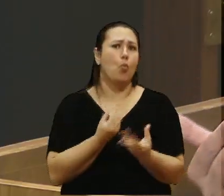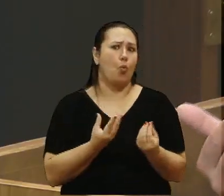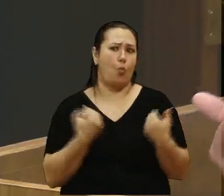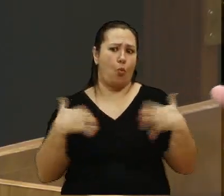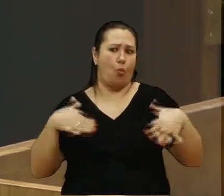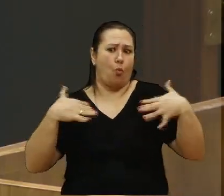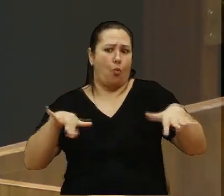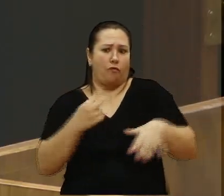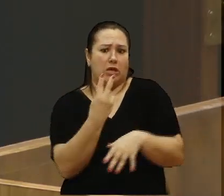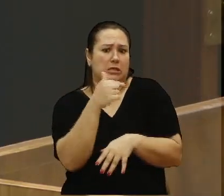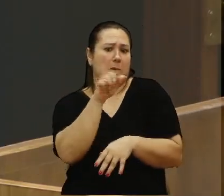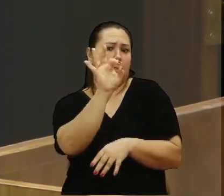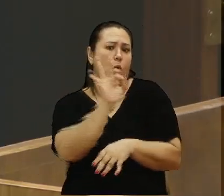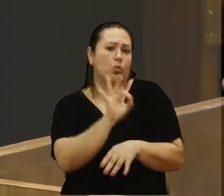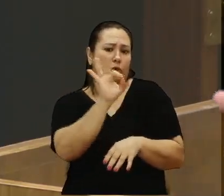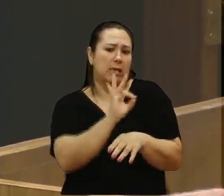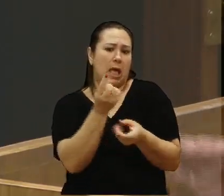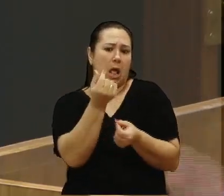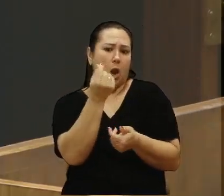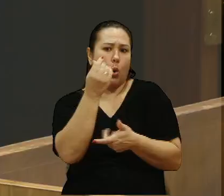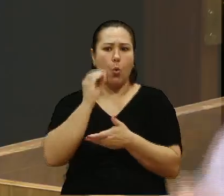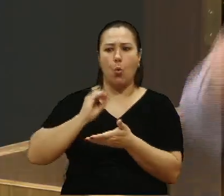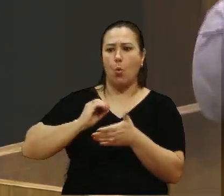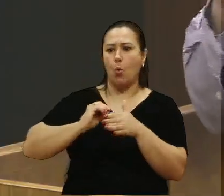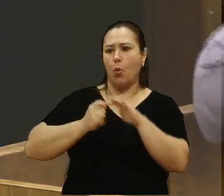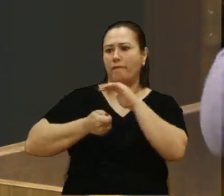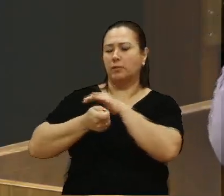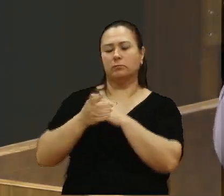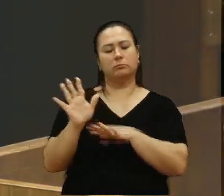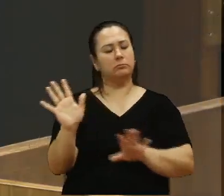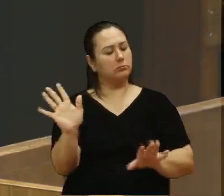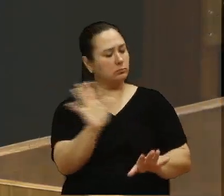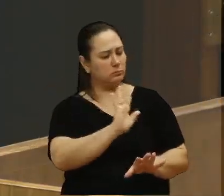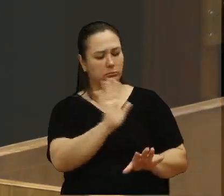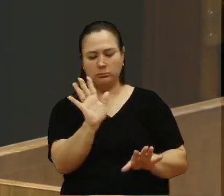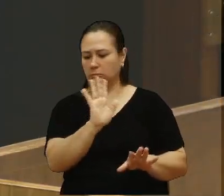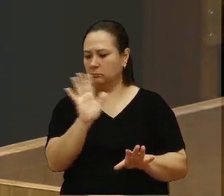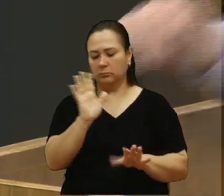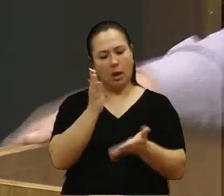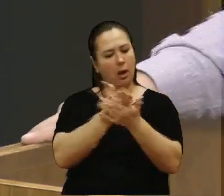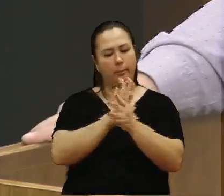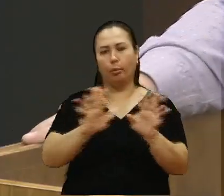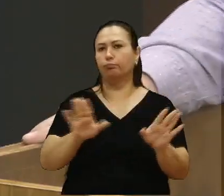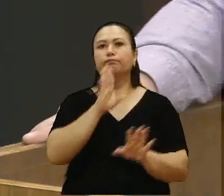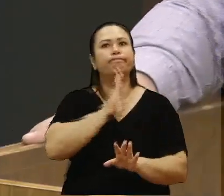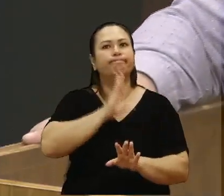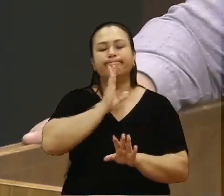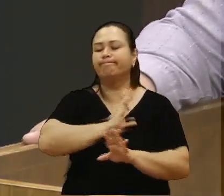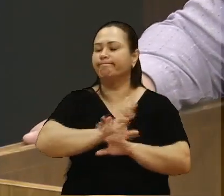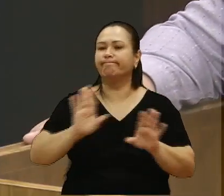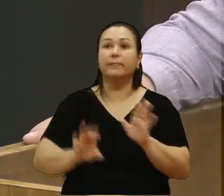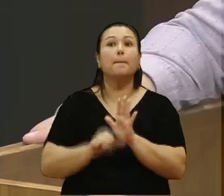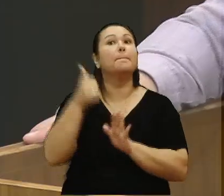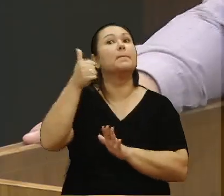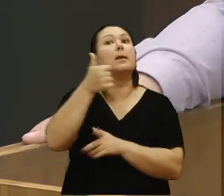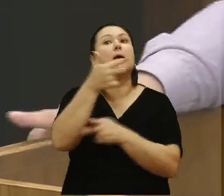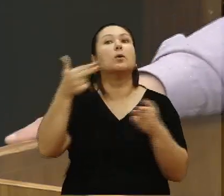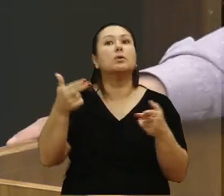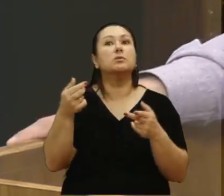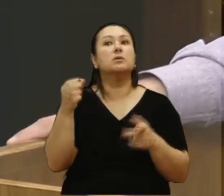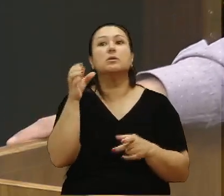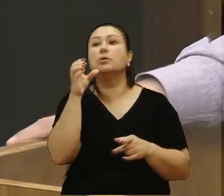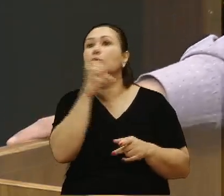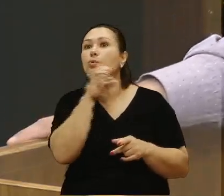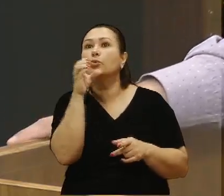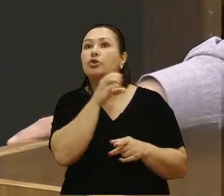do orçamento, que o que é possível é feito. Não. A tolerância esgotou. Portanto, primeira medida, quero dizer